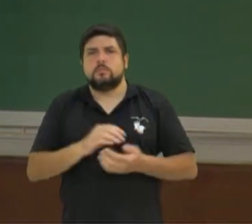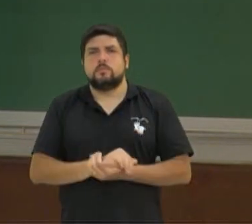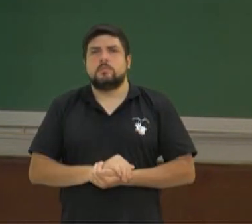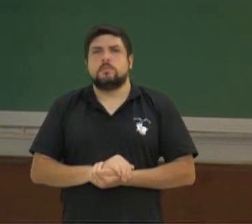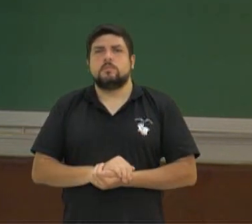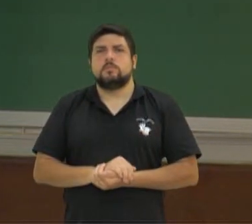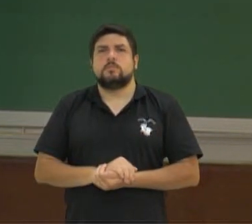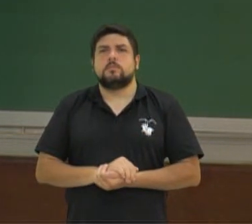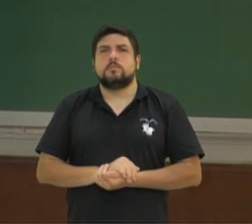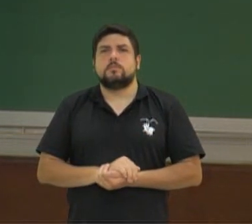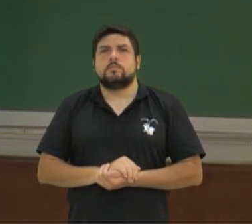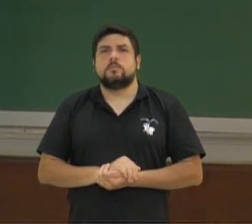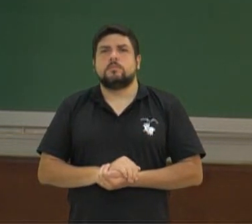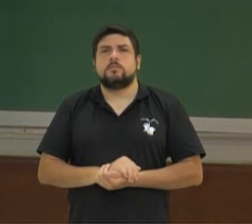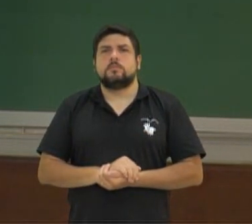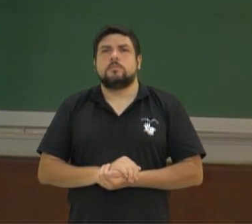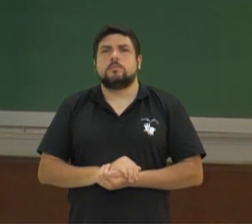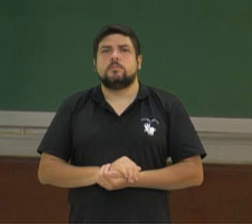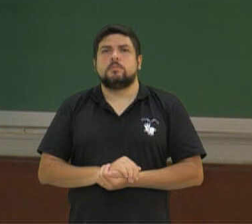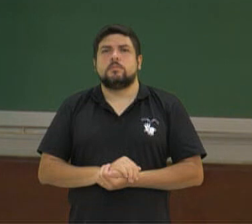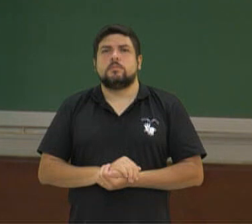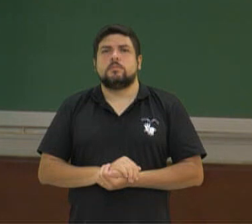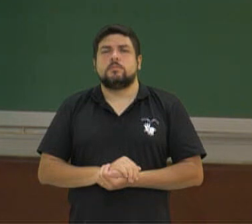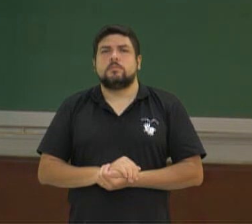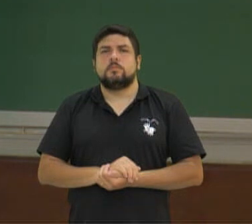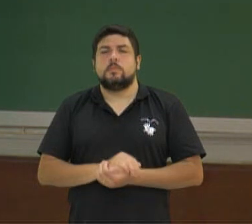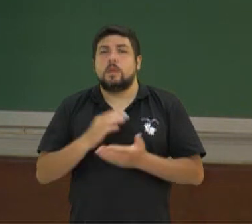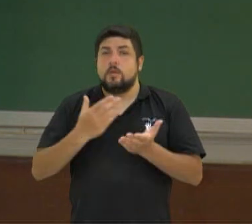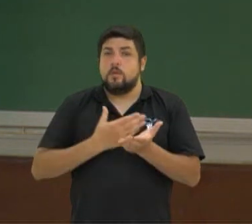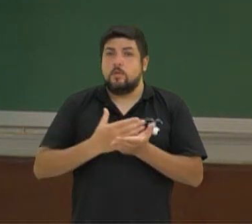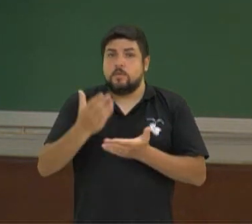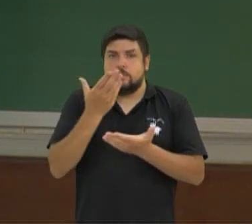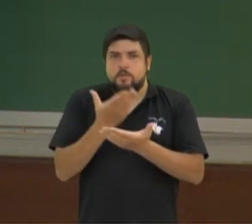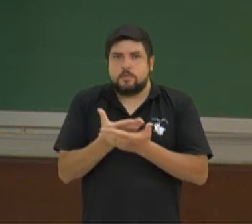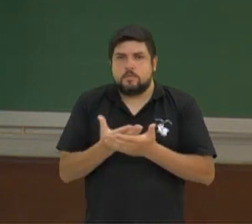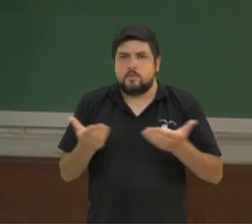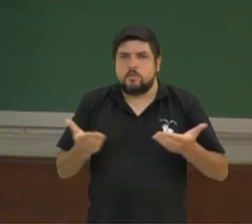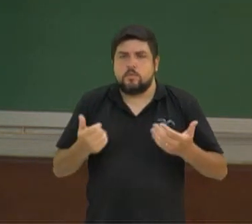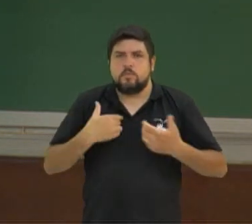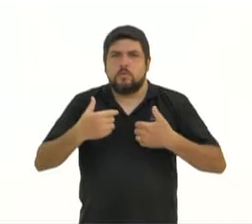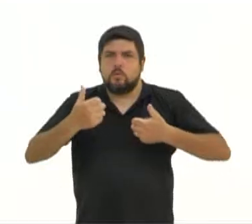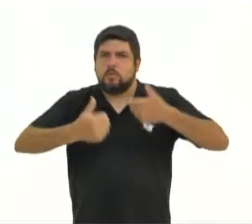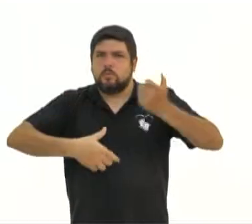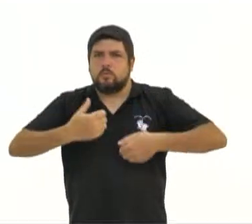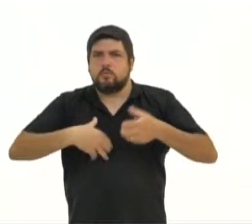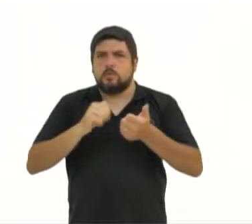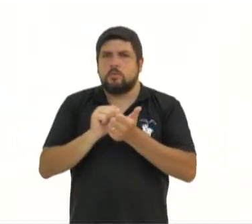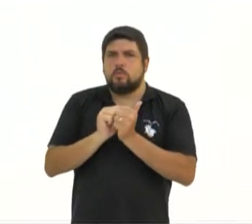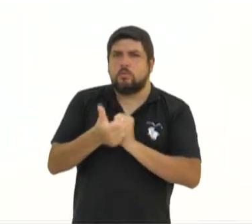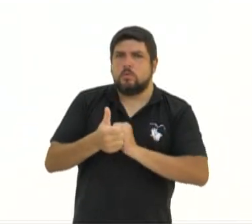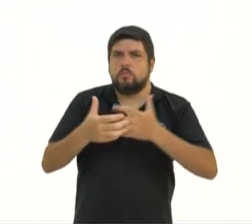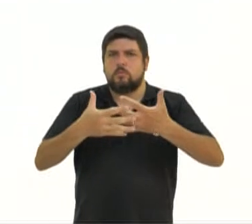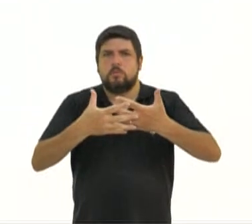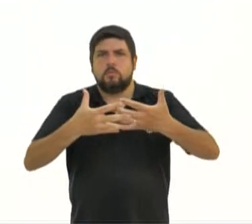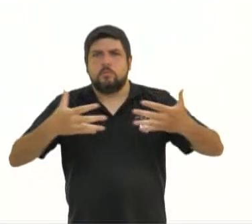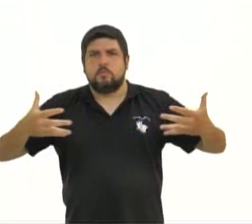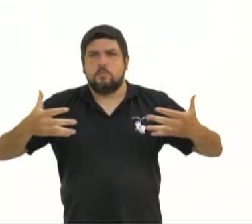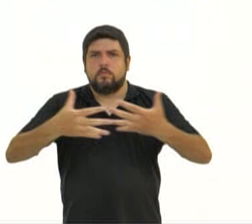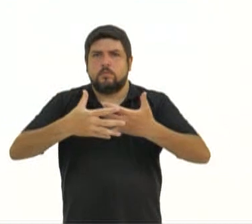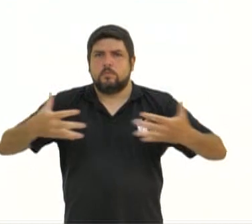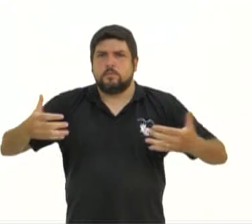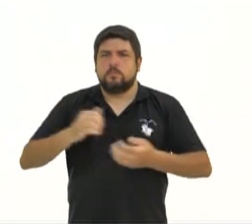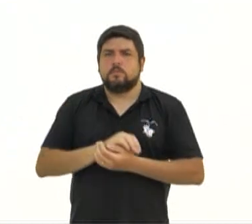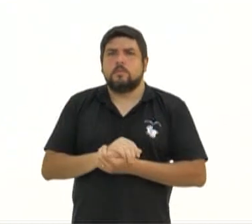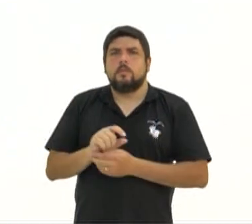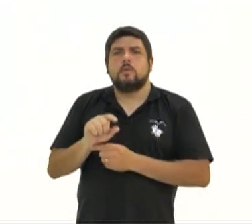aulas. Então começando na aula de hoje, né, como nós falamos dos esportes de rede, né? Então nós vamos trabalhar uma modalidade hoje